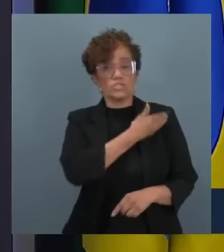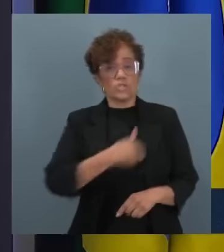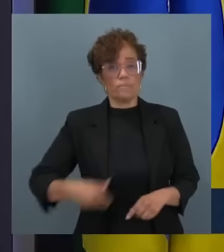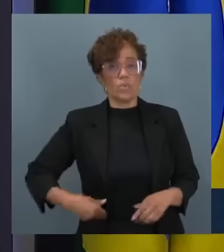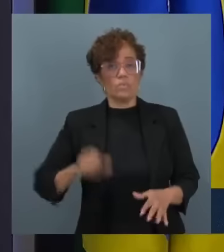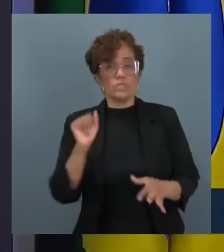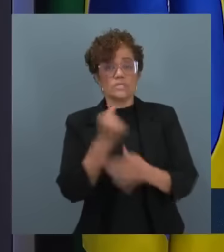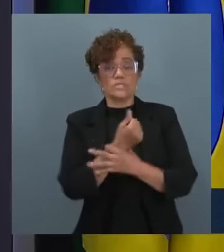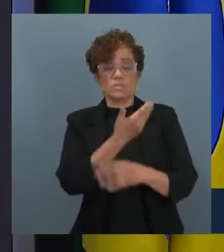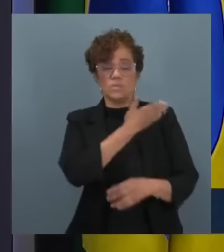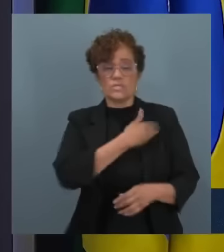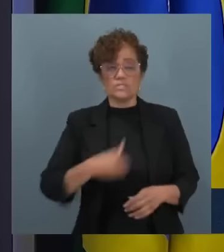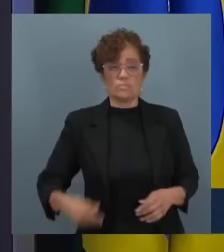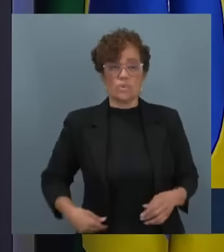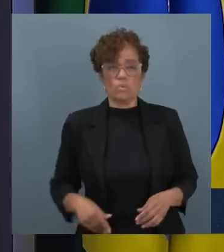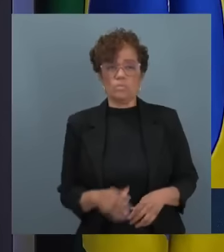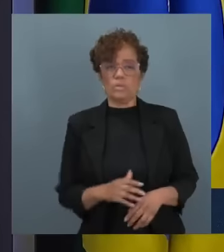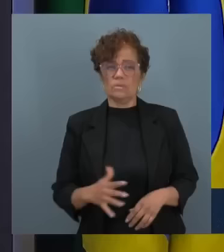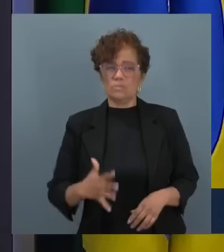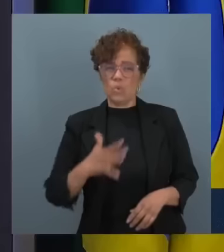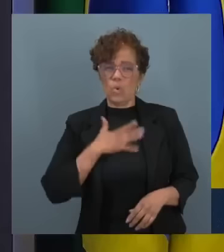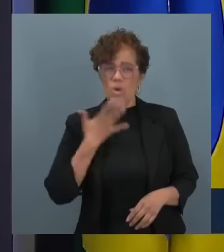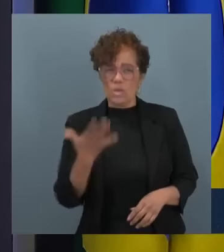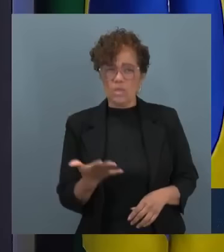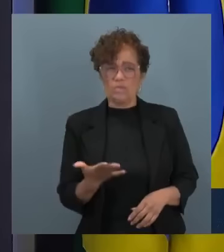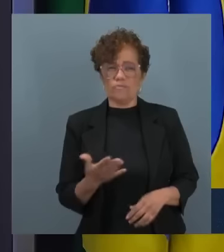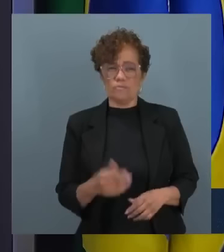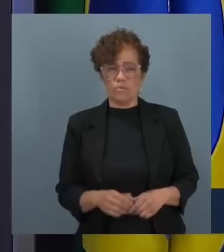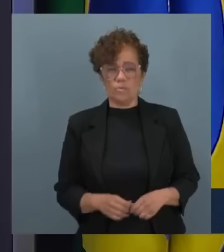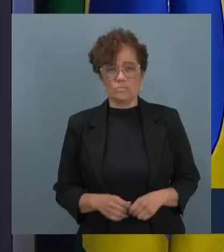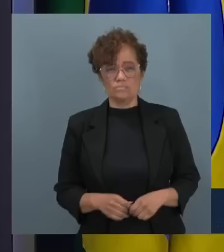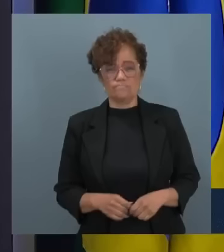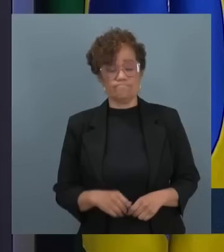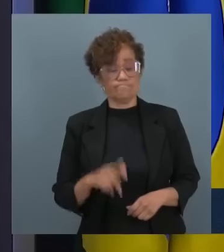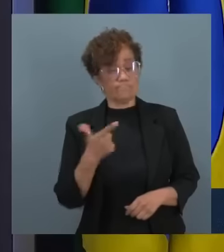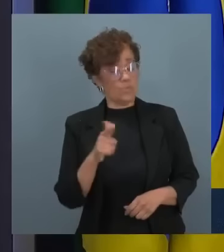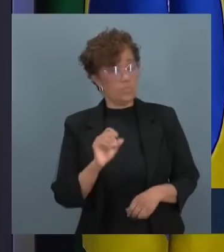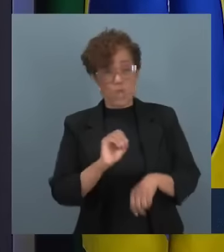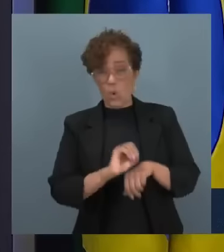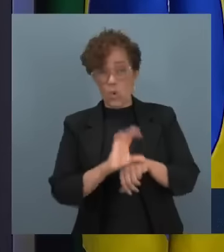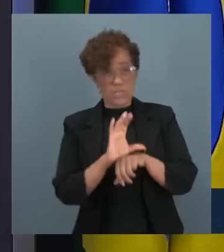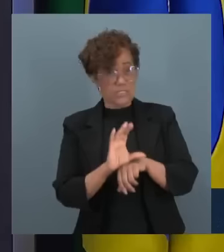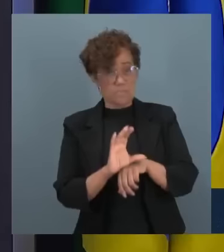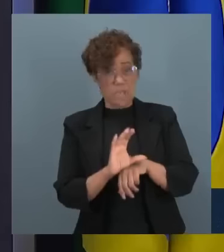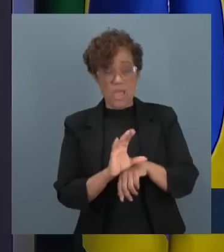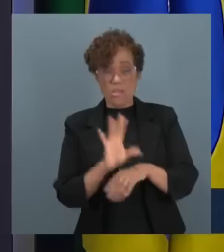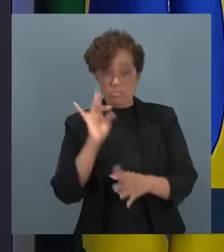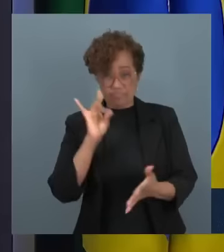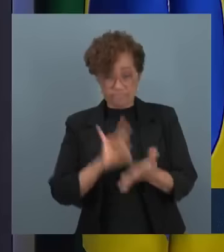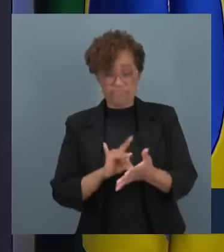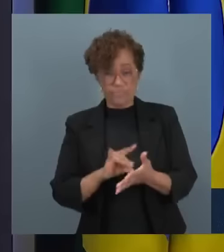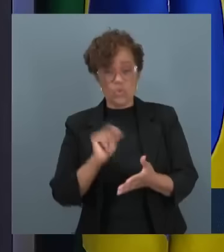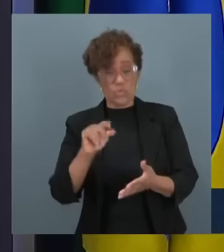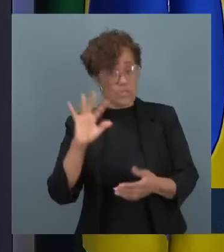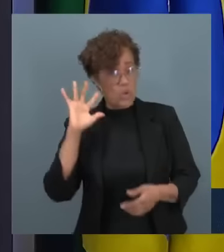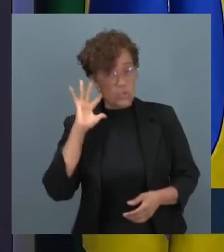tapa na cara de quem vive no Ceará. Digo para o senhor, ou é desconhecimento completo da realidade,